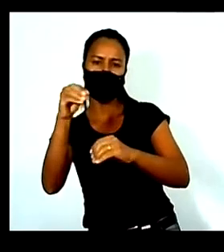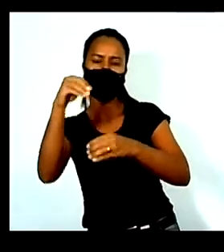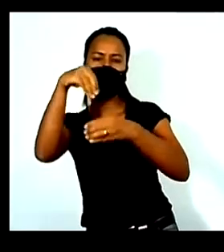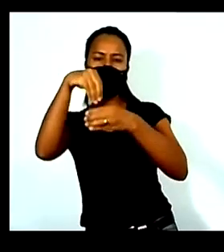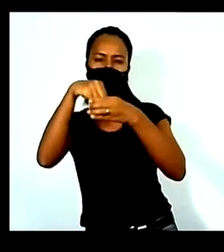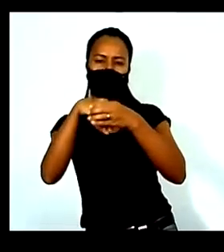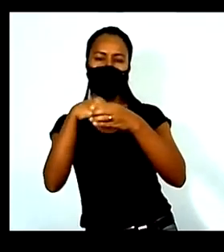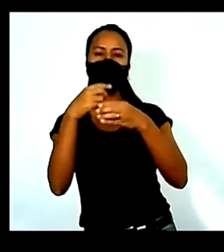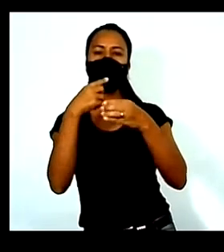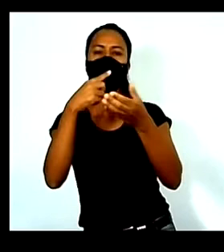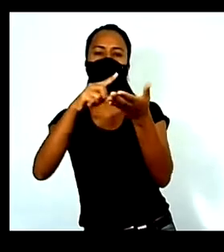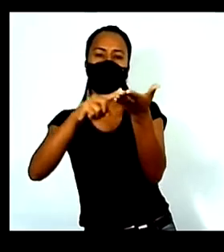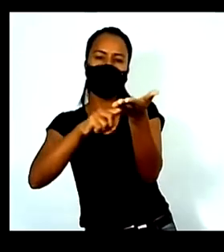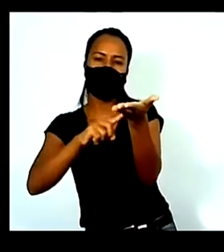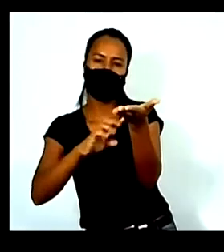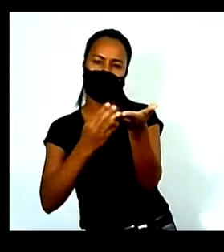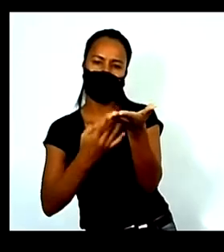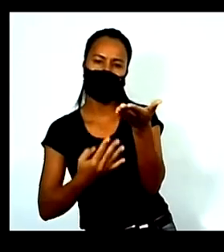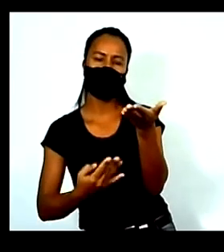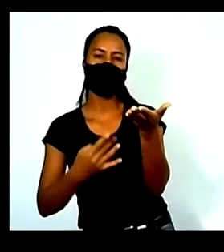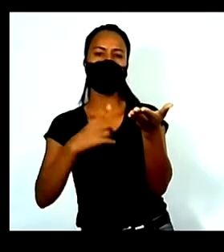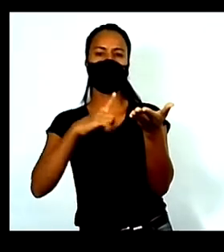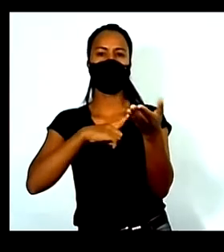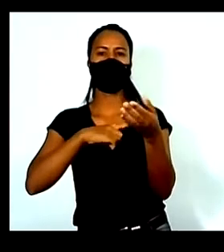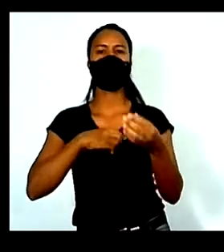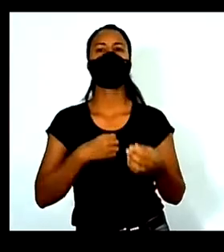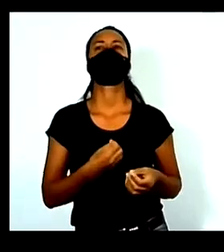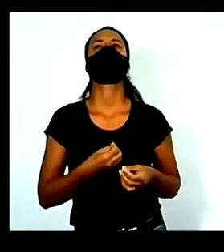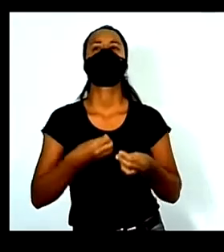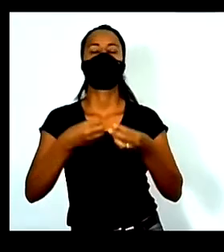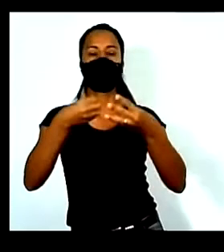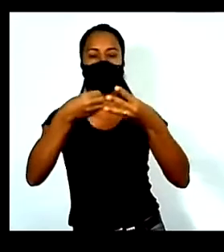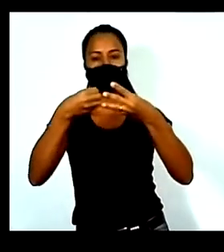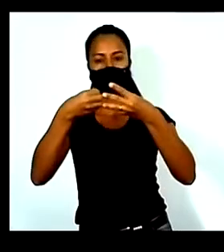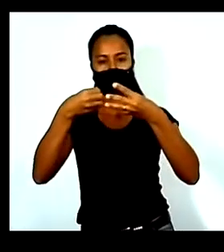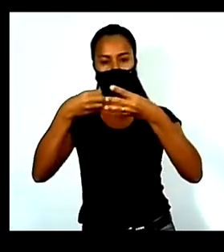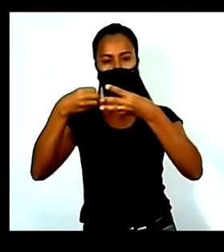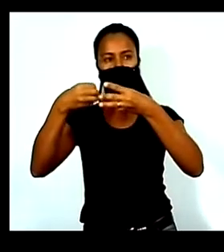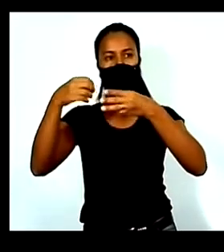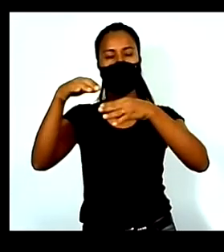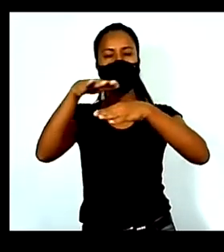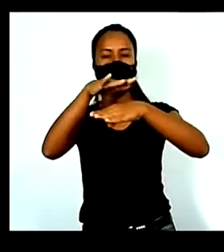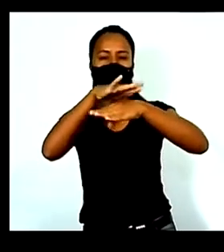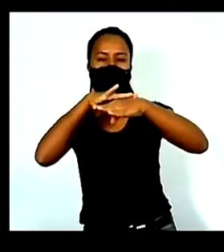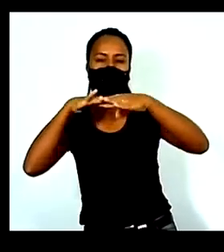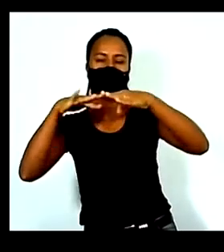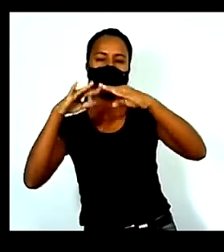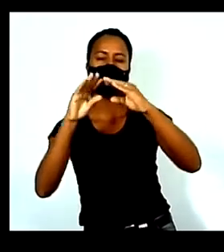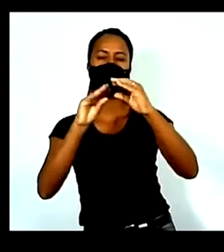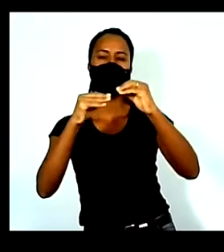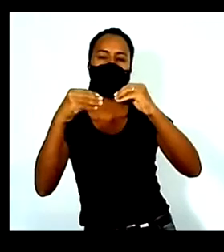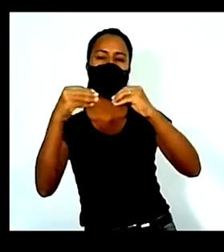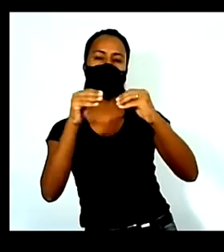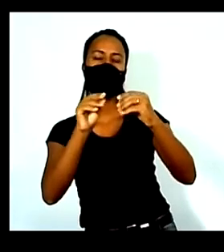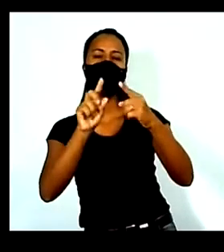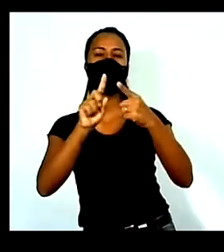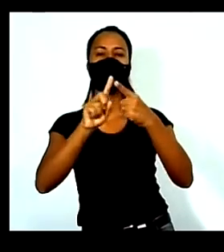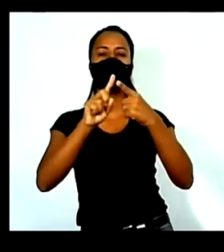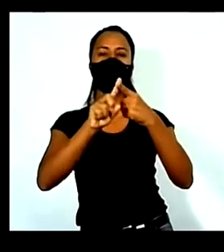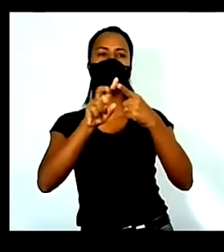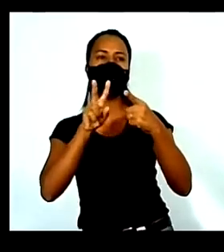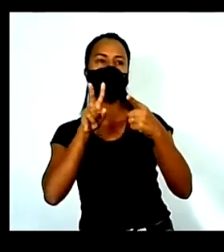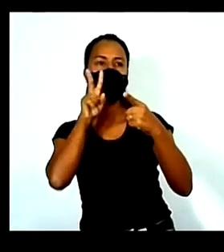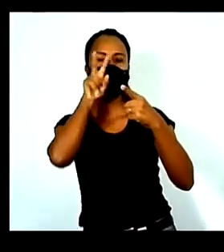sangue. Então, as células estão rodeadas por um material intercelular sólido, que é leve e, ao mesmo tempo, resistente